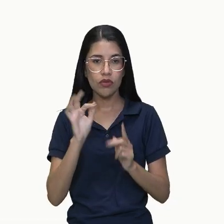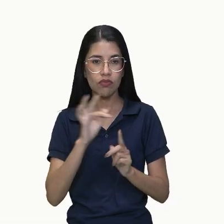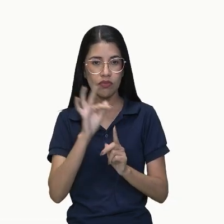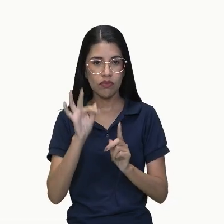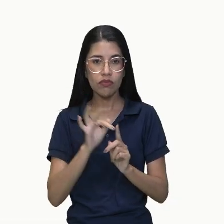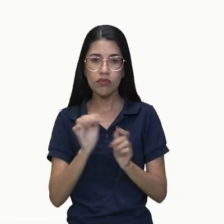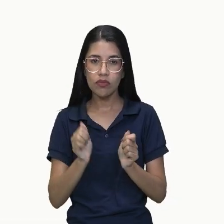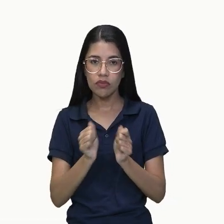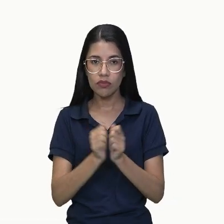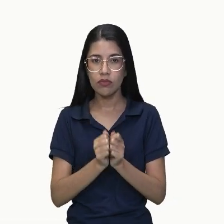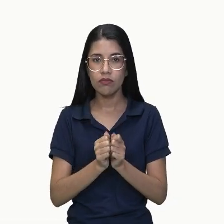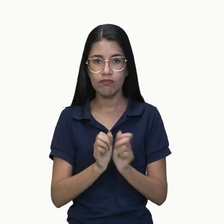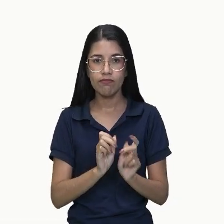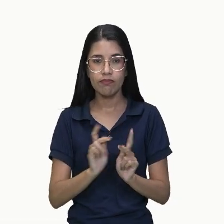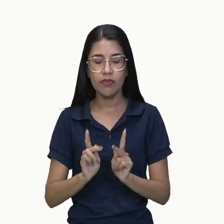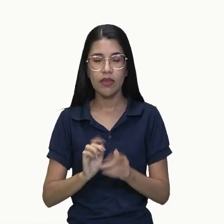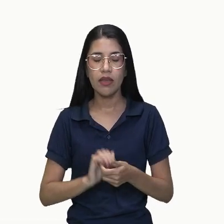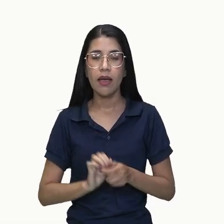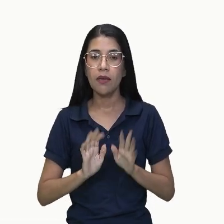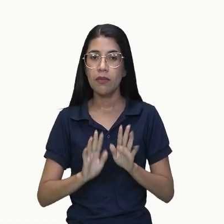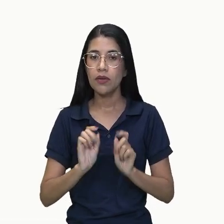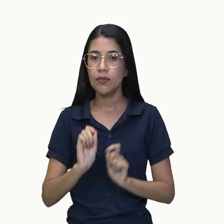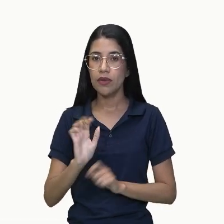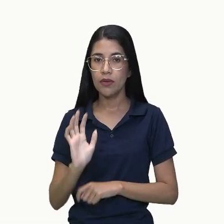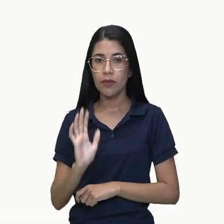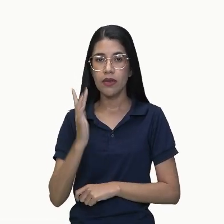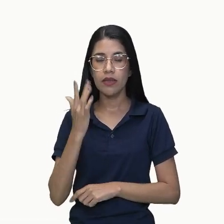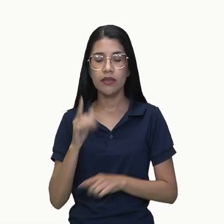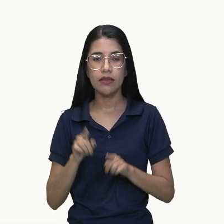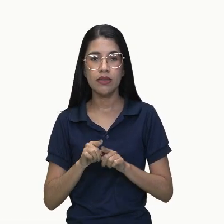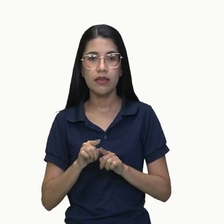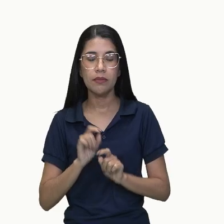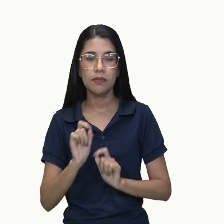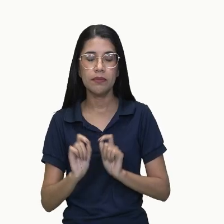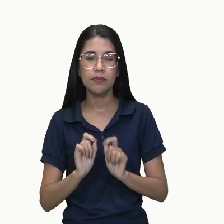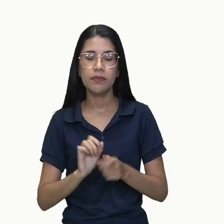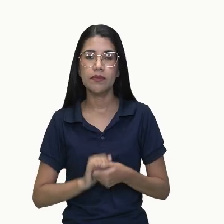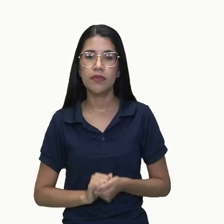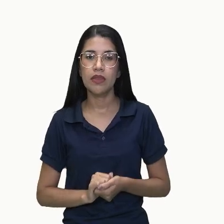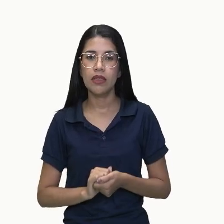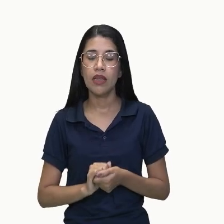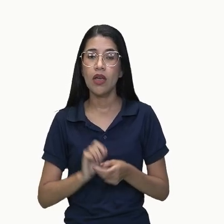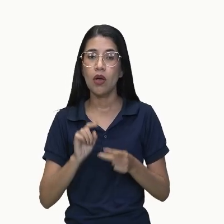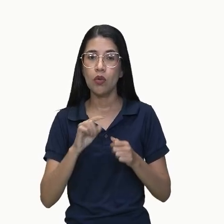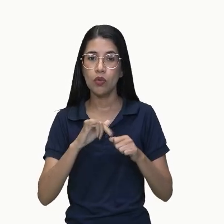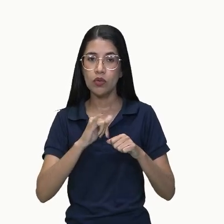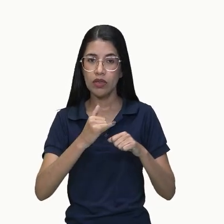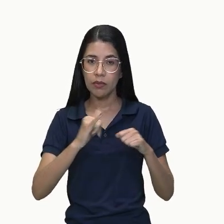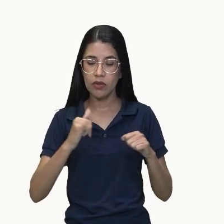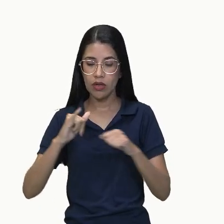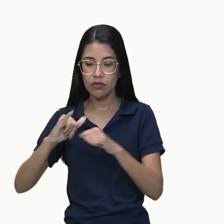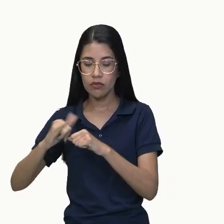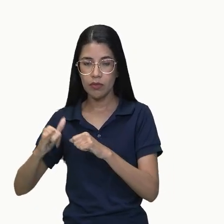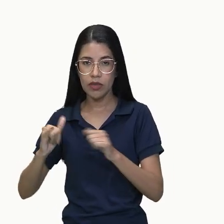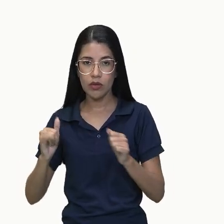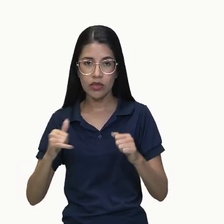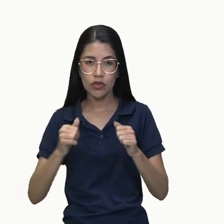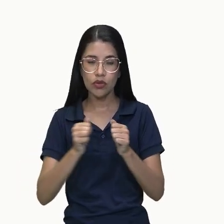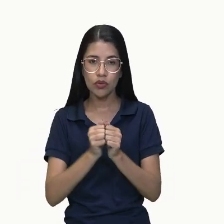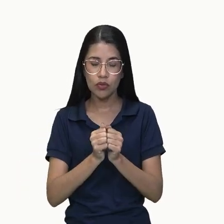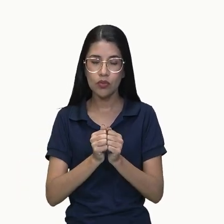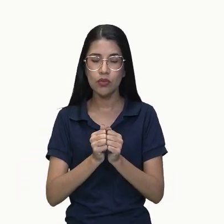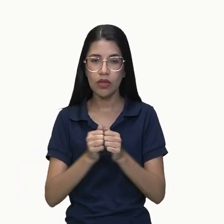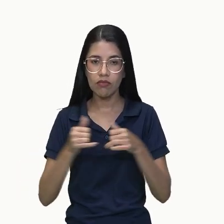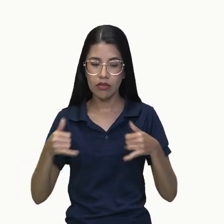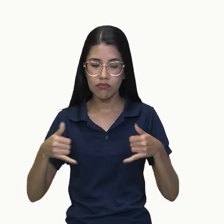aqui, ó. E aí, o que acontece? Dois aminoácidos vão se juntar e quando eles